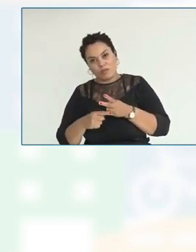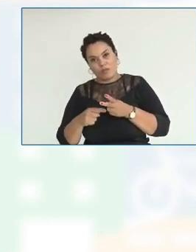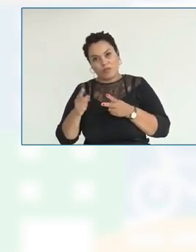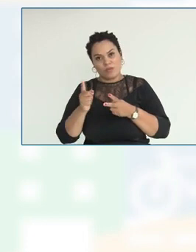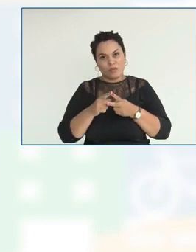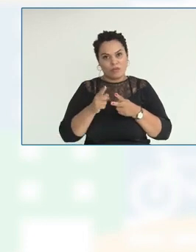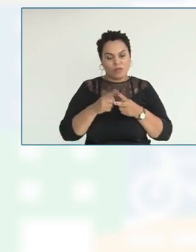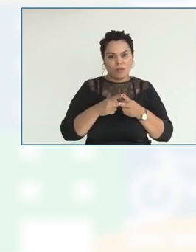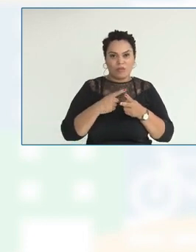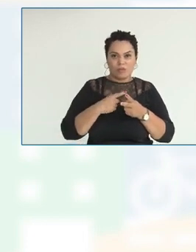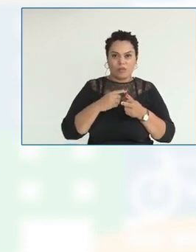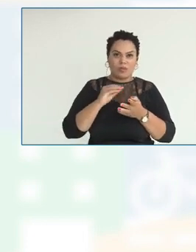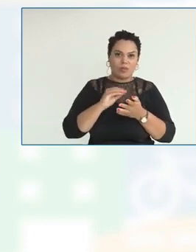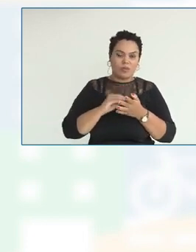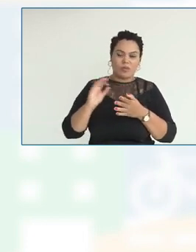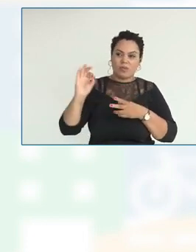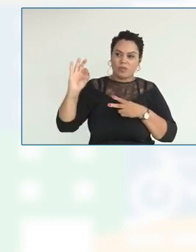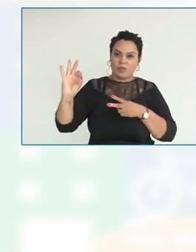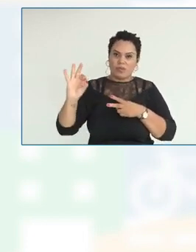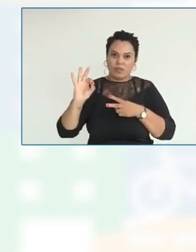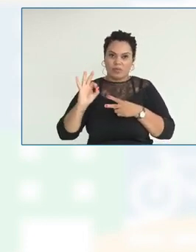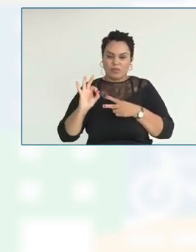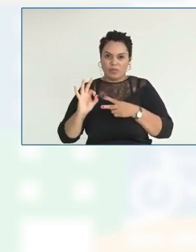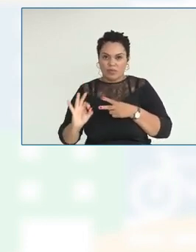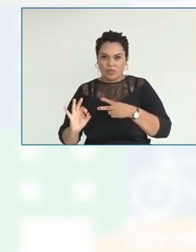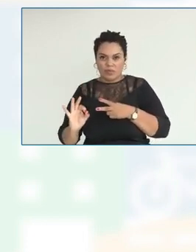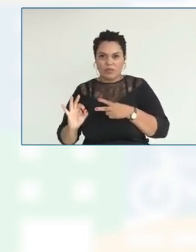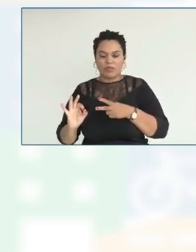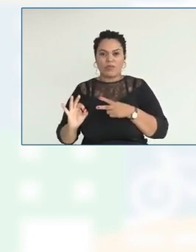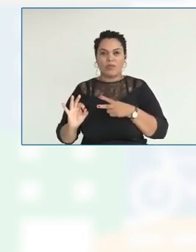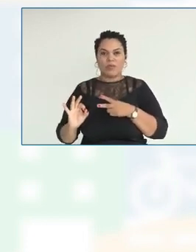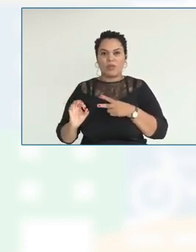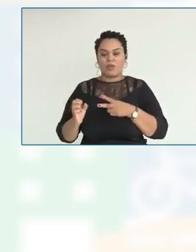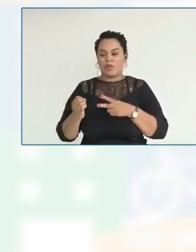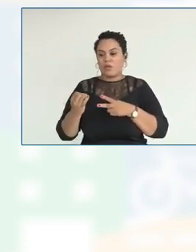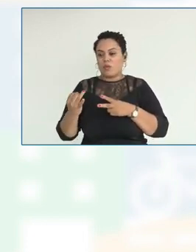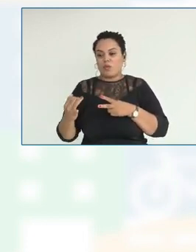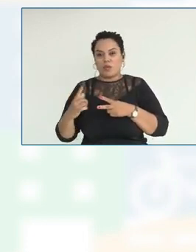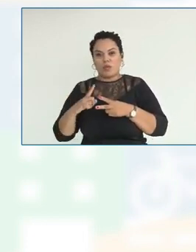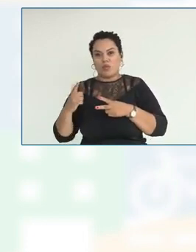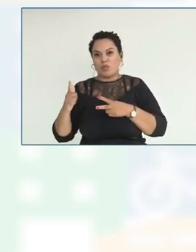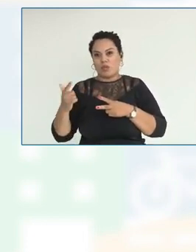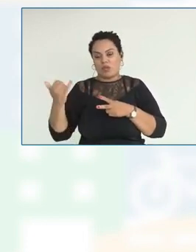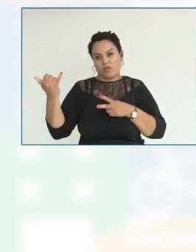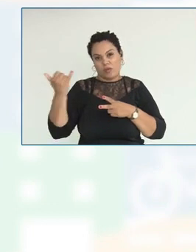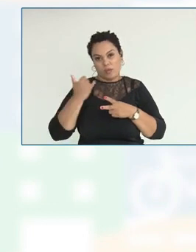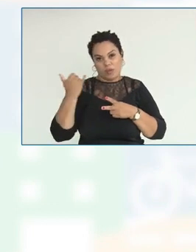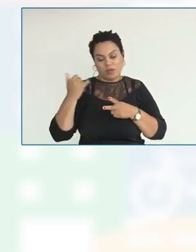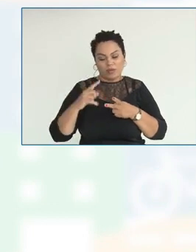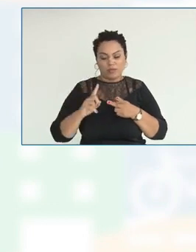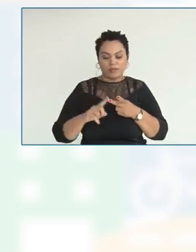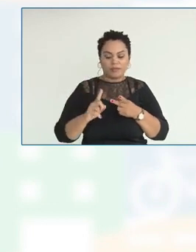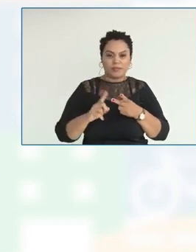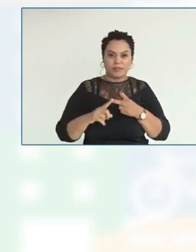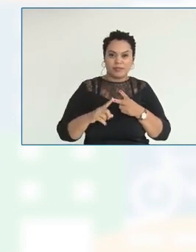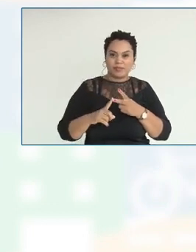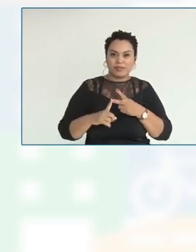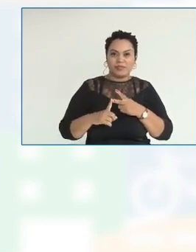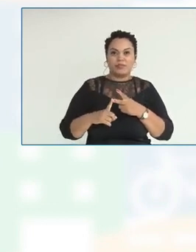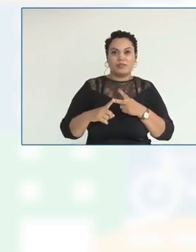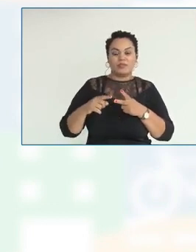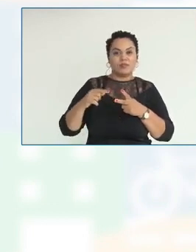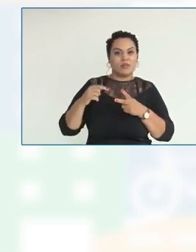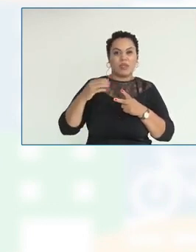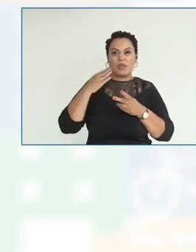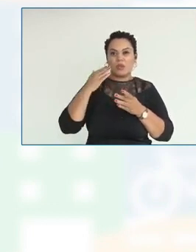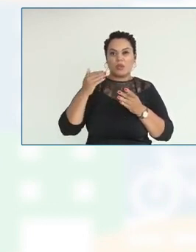incompletude, que é o percentual de brancos e ignorados dos campos da ficha de notificação do SINAM, e incoerência, que é o percentual de